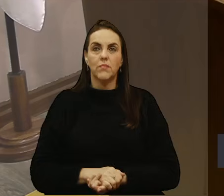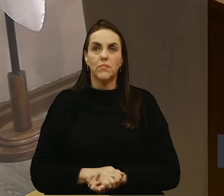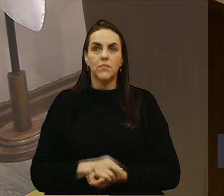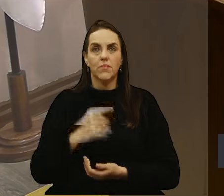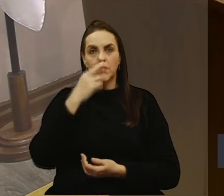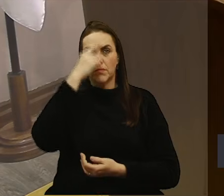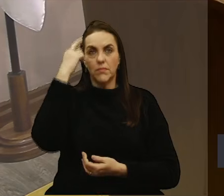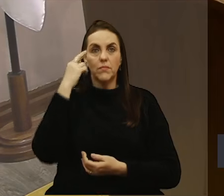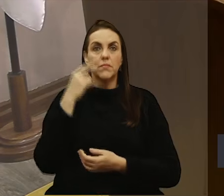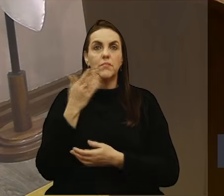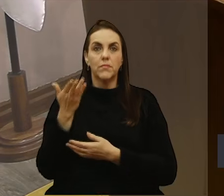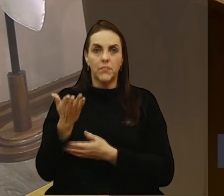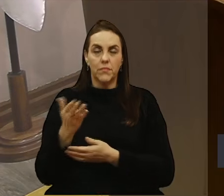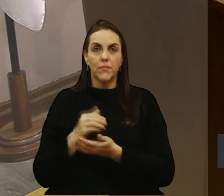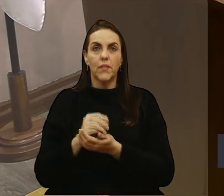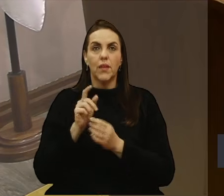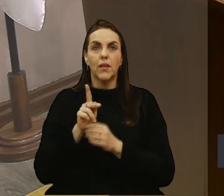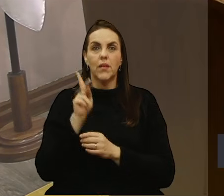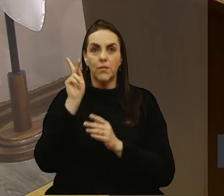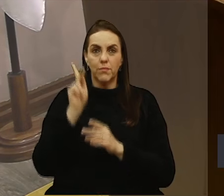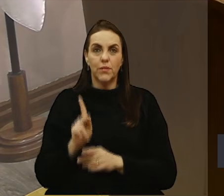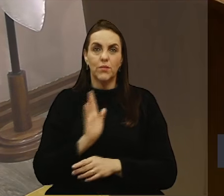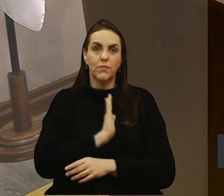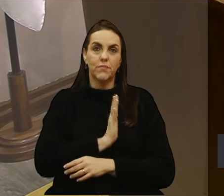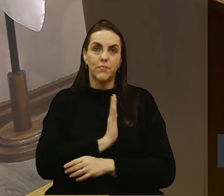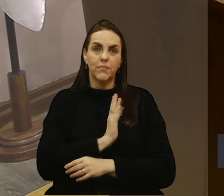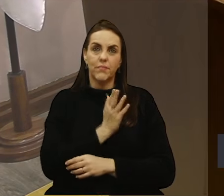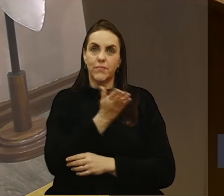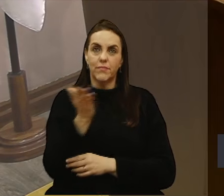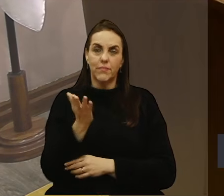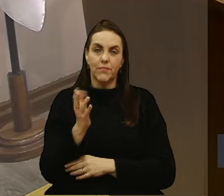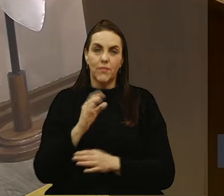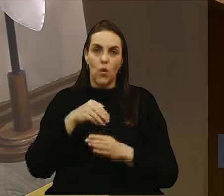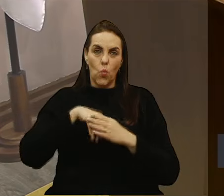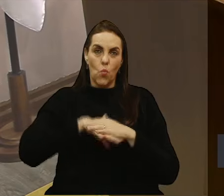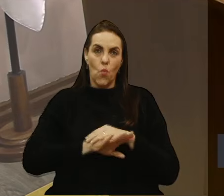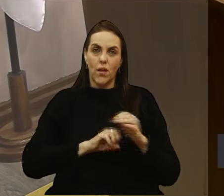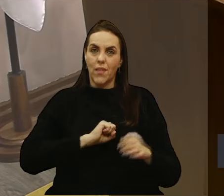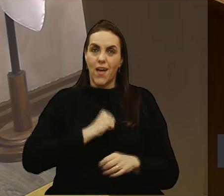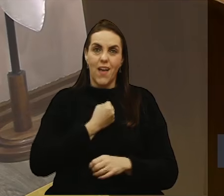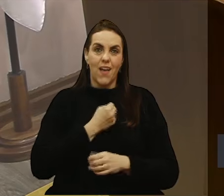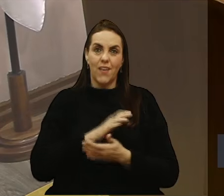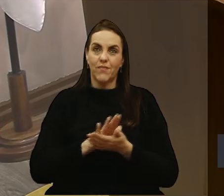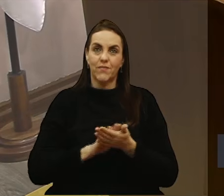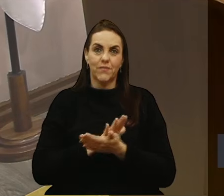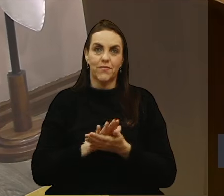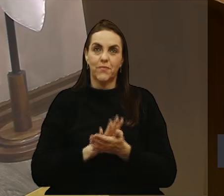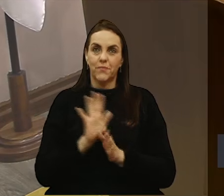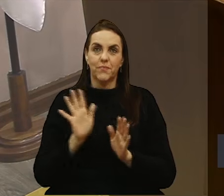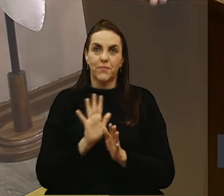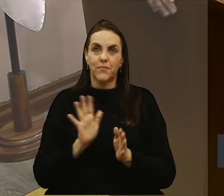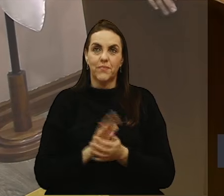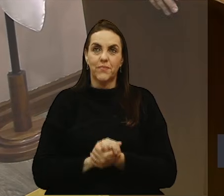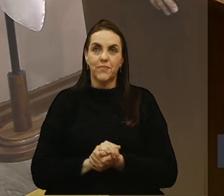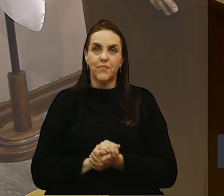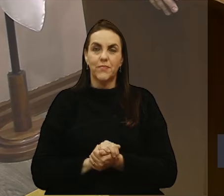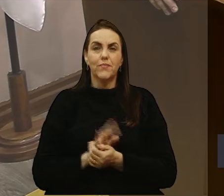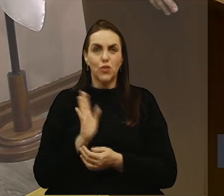isso é uma pessoa de bom coração, de não ter rancores, né? Briguei com o Cristiano.